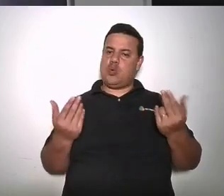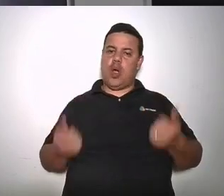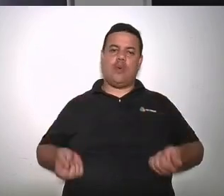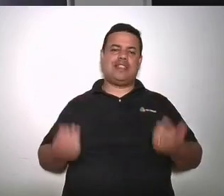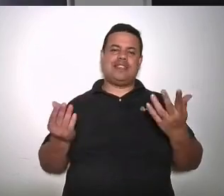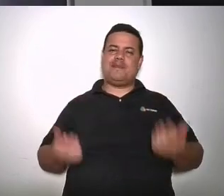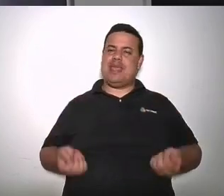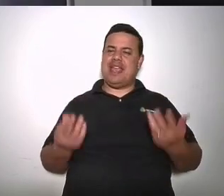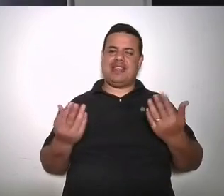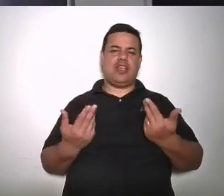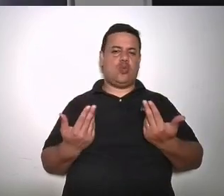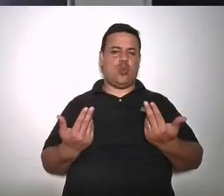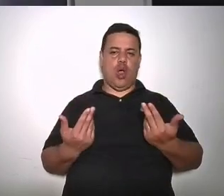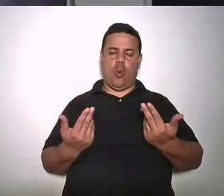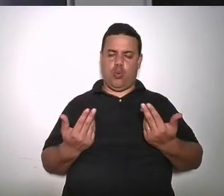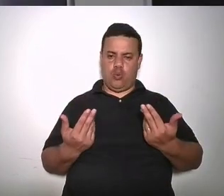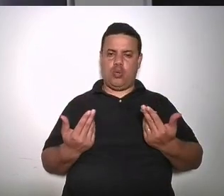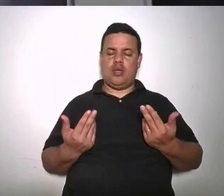correntes por